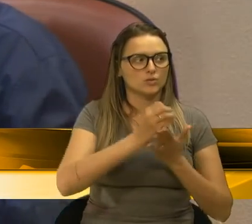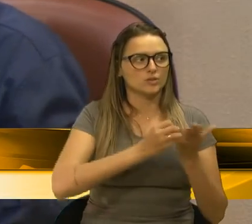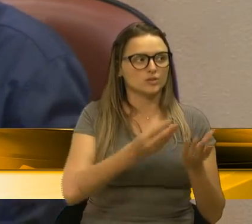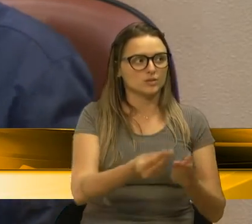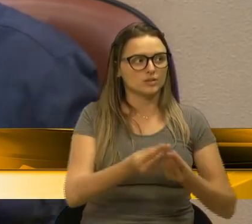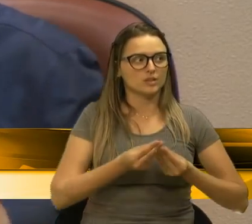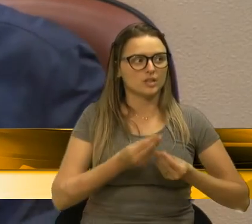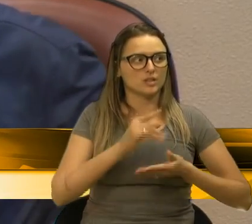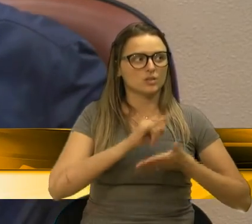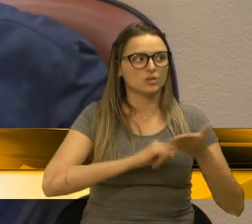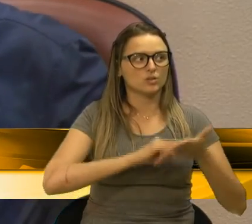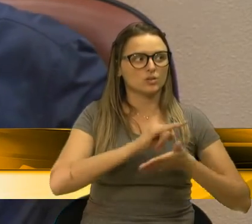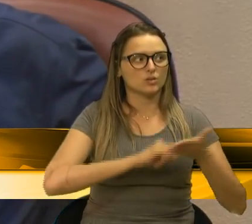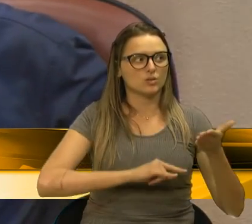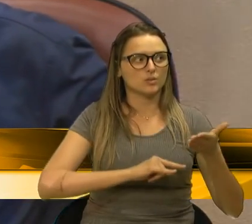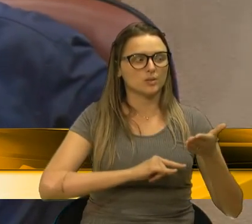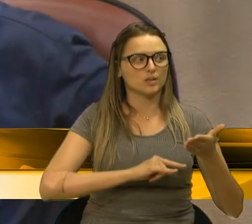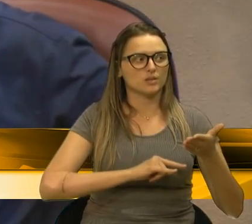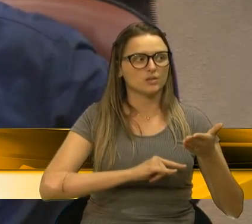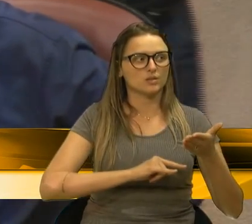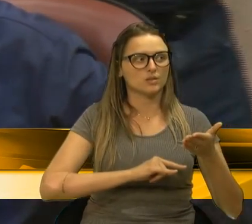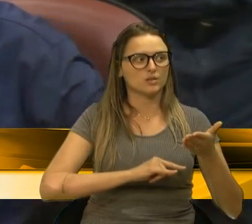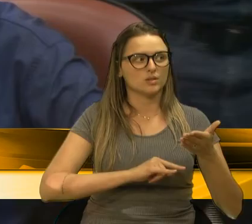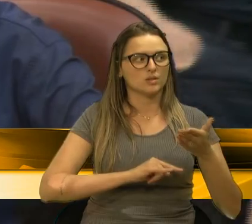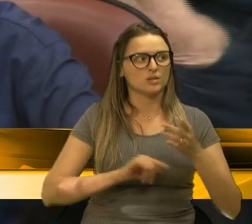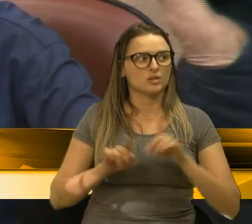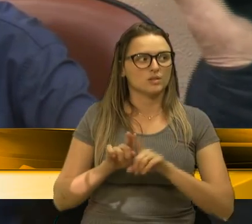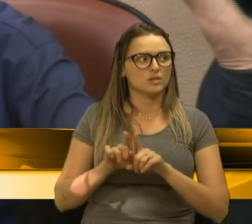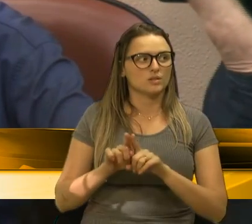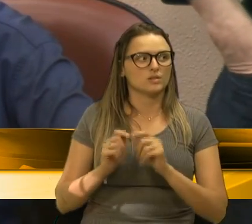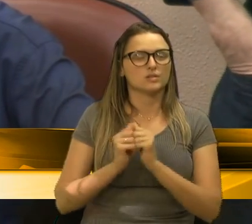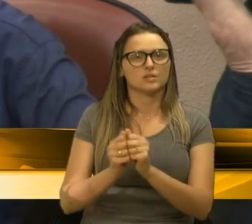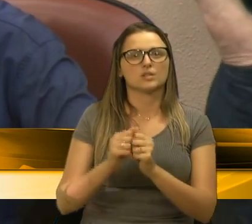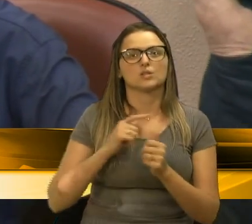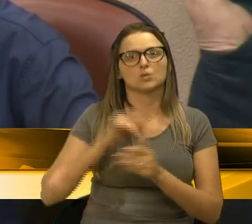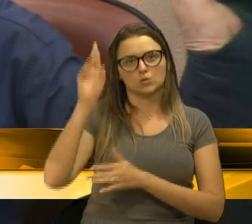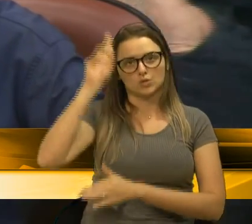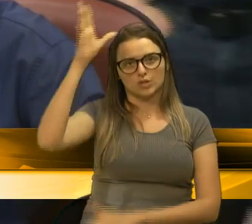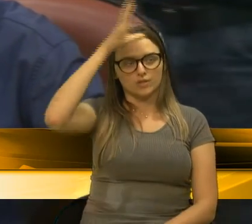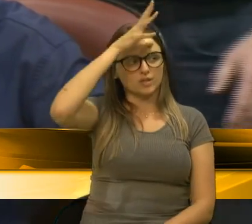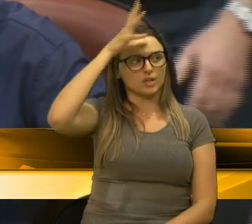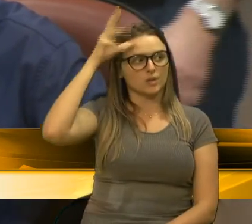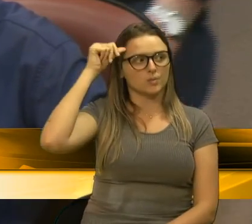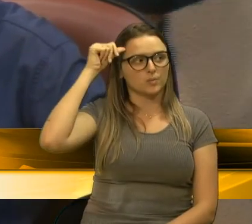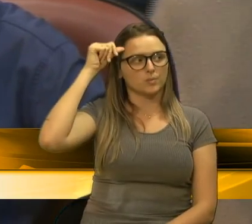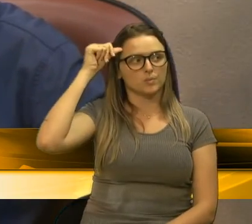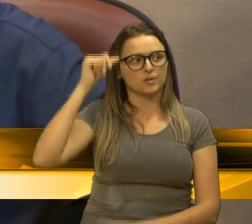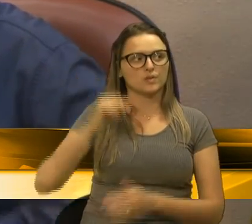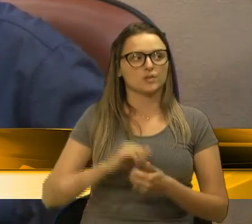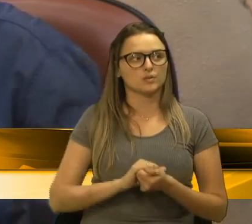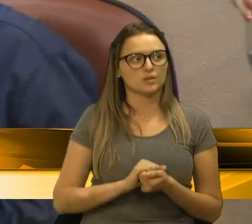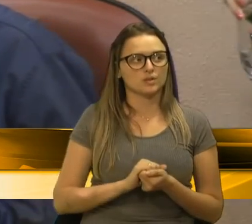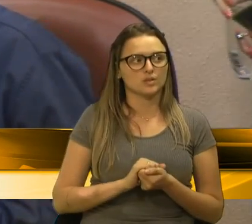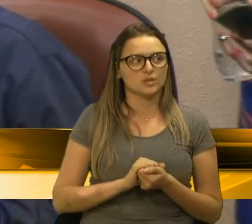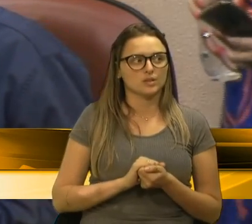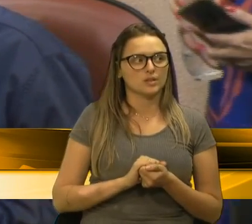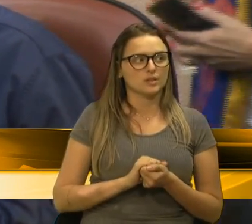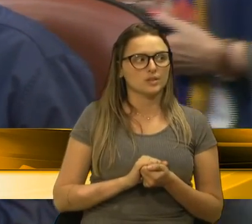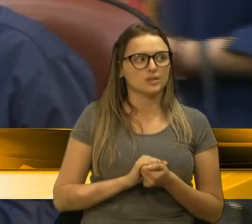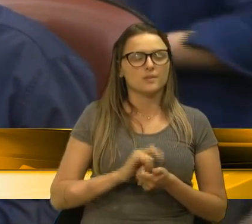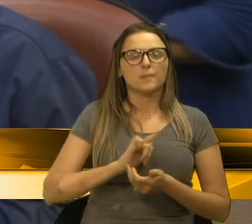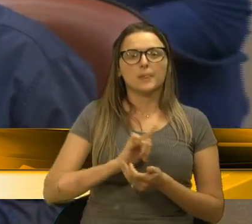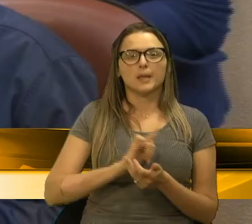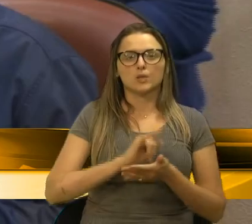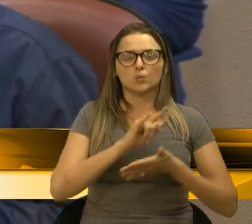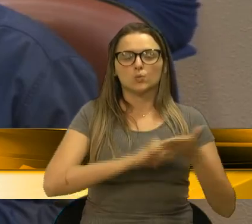na sexta-feira, pouco antes das 5 horas, informando toda uma agenda do prefeito para um documento que já é de conhecimento da imprensa, foi indeferido